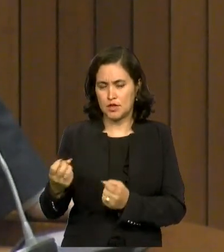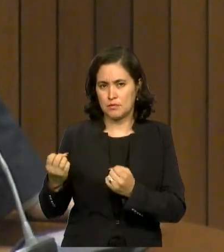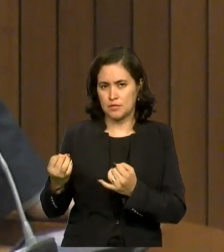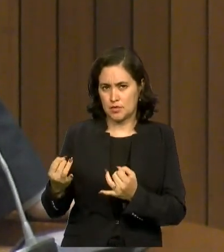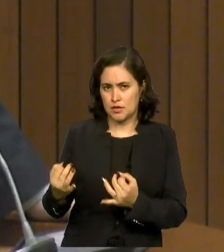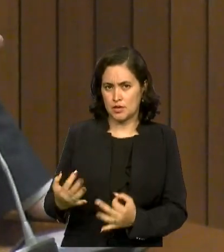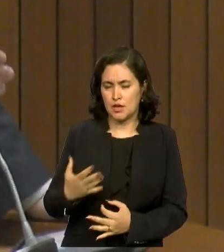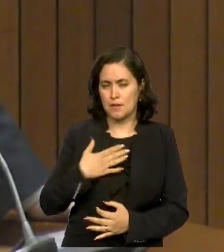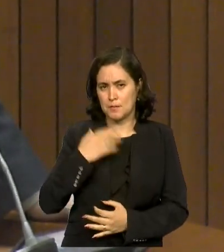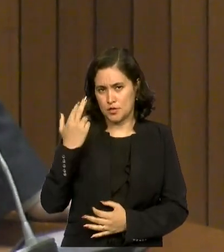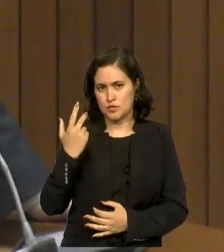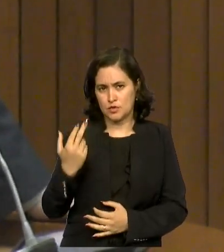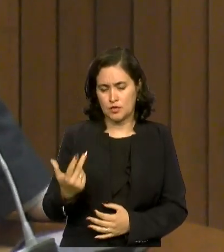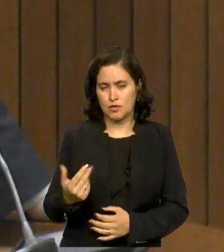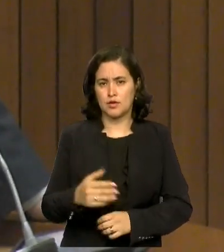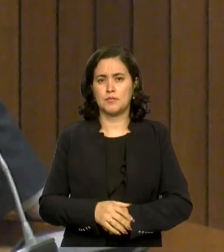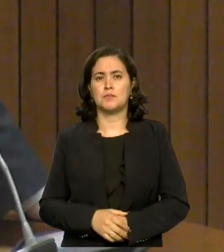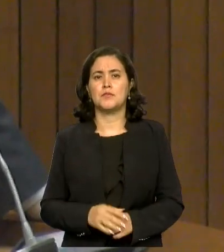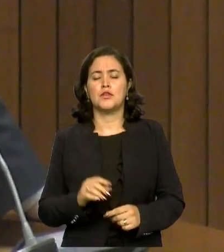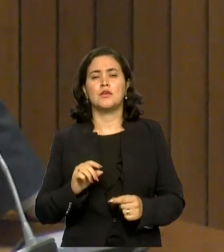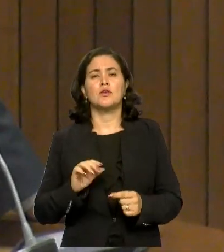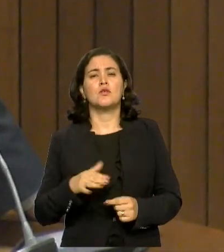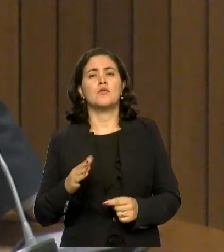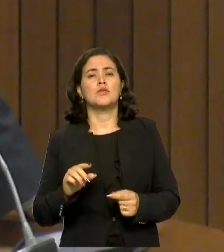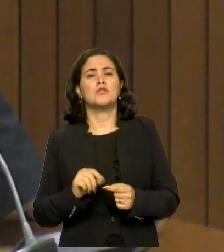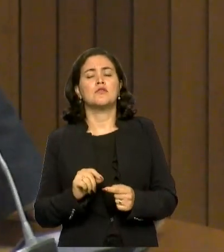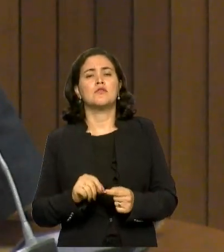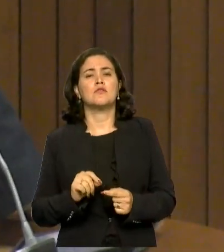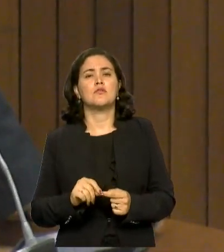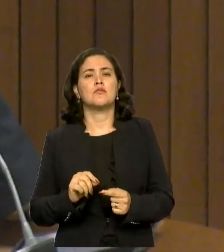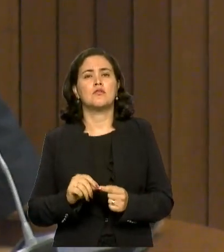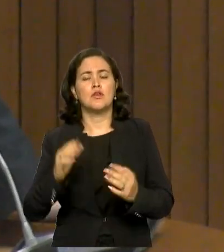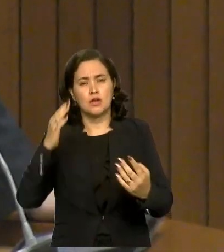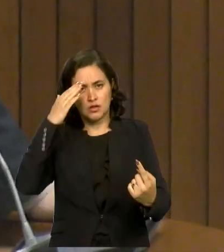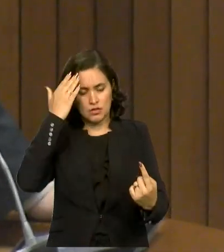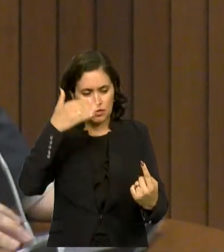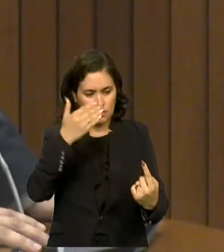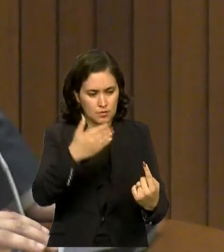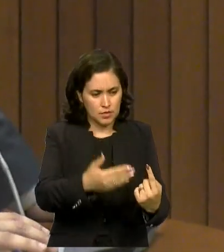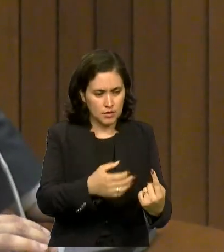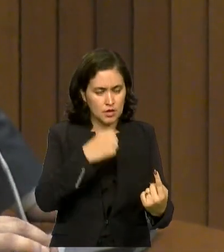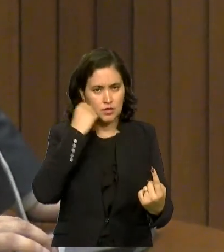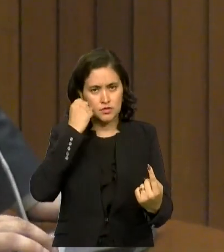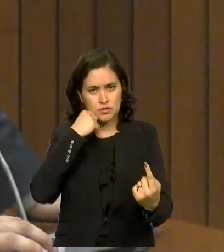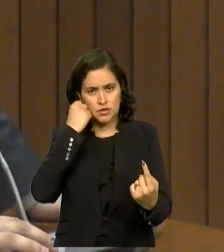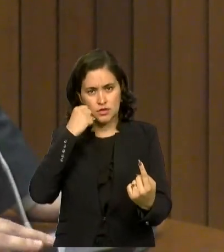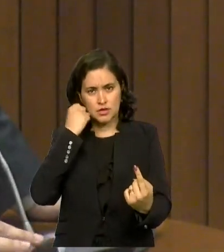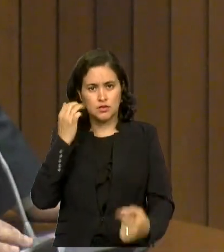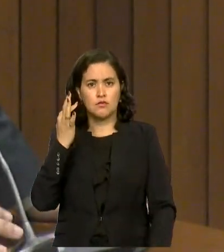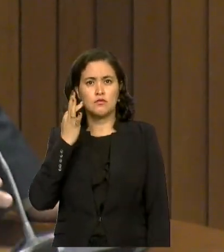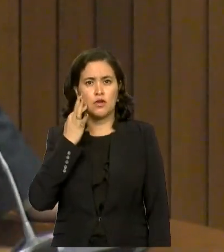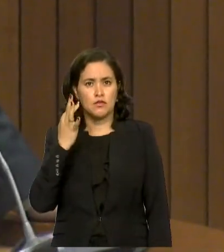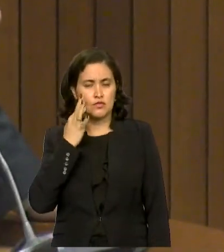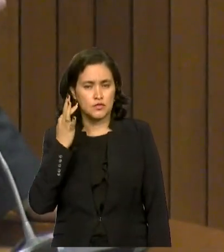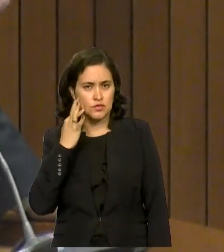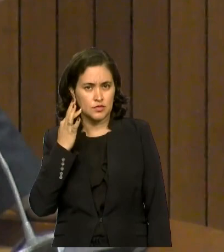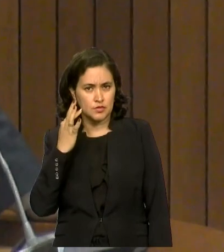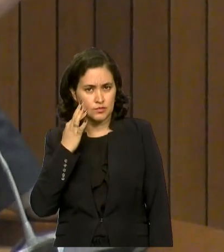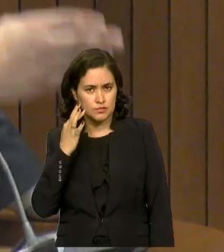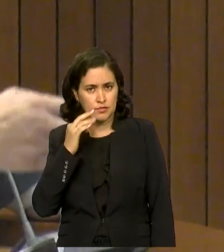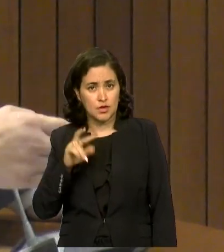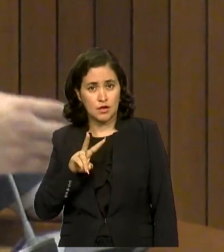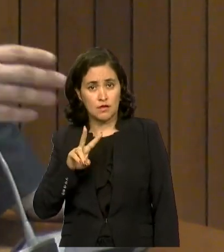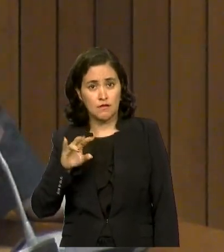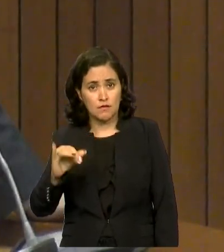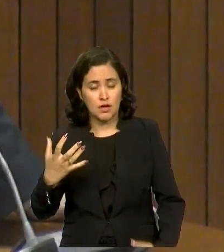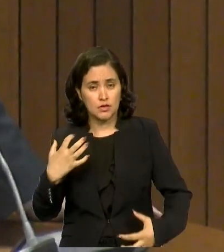biografia, quando fizemos a sessão em homenagem ao ministro, ao senador Flávio Dino, em breve ministro do Supremo Tribunal Federal, que eu contei a minha